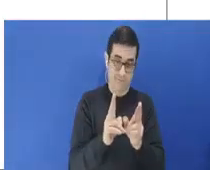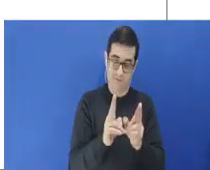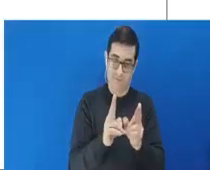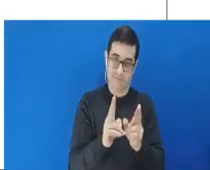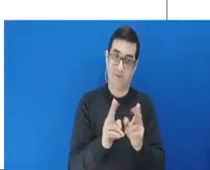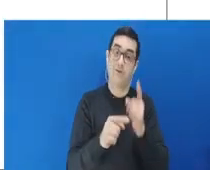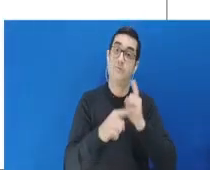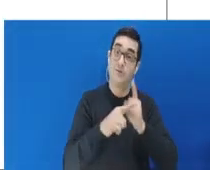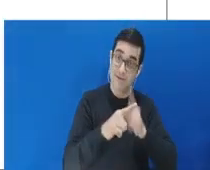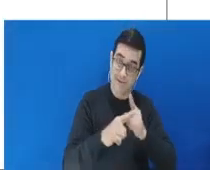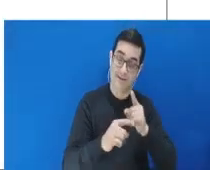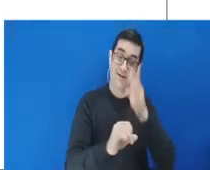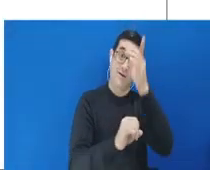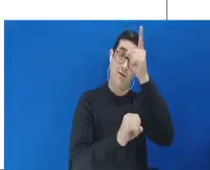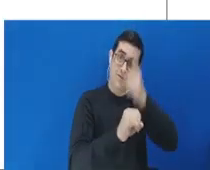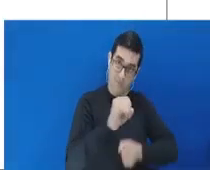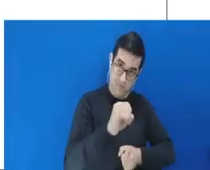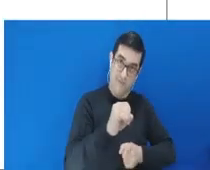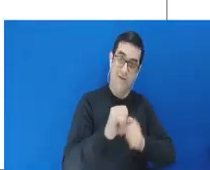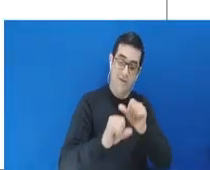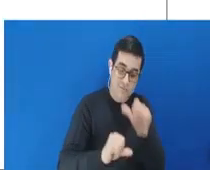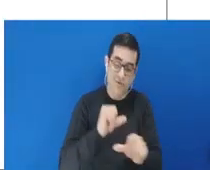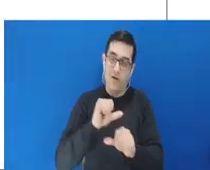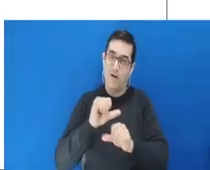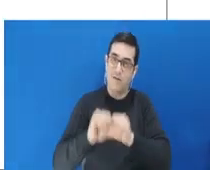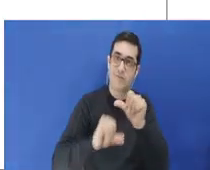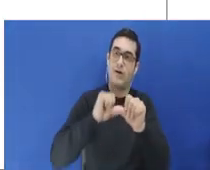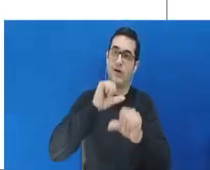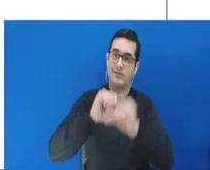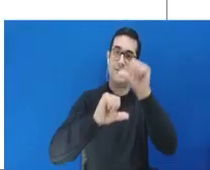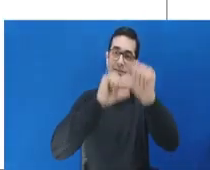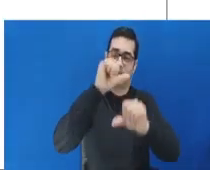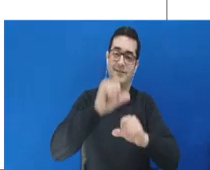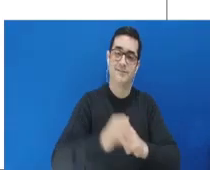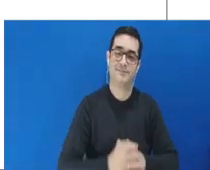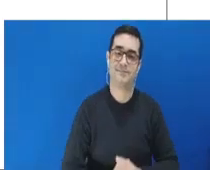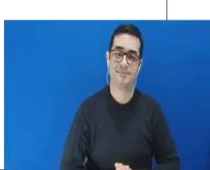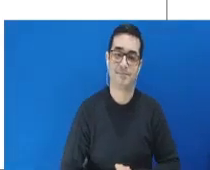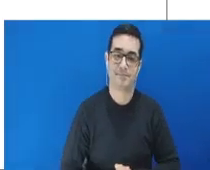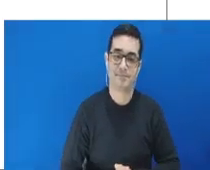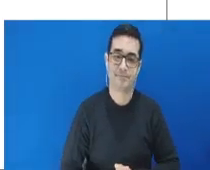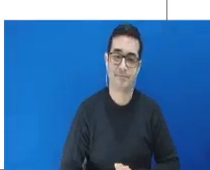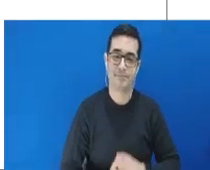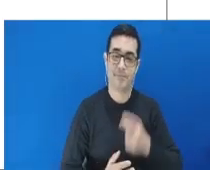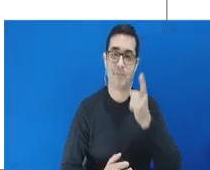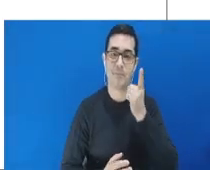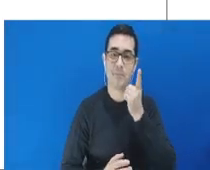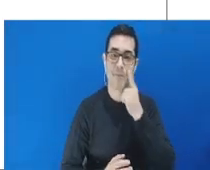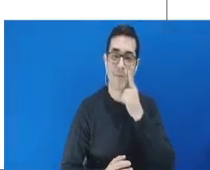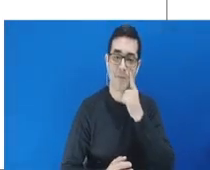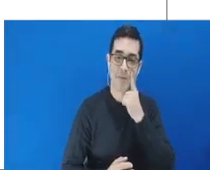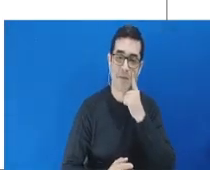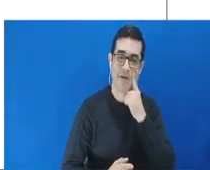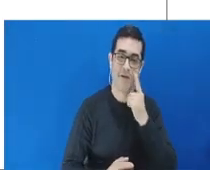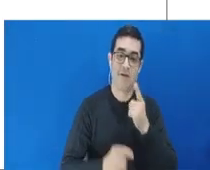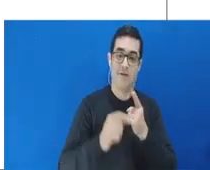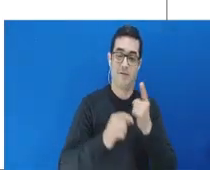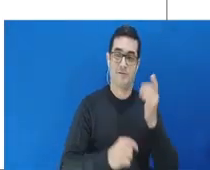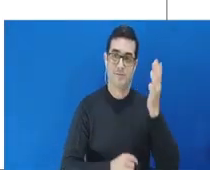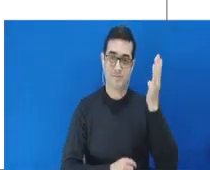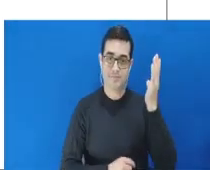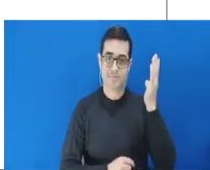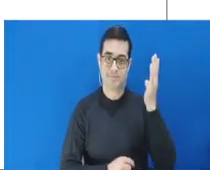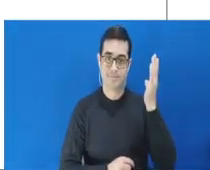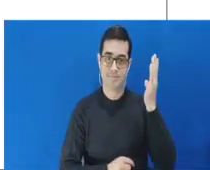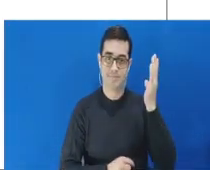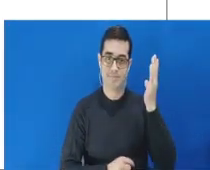deles modifica. E aqui, né, a função φ divididos pela constante Planck é onde corta o eixo